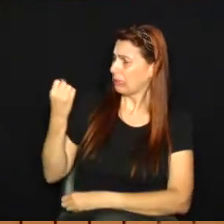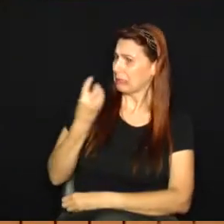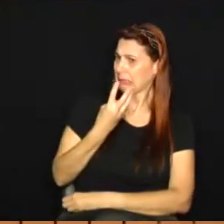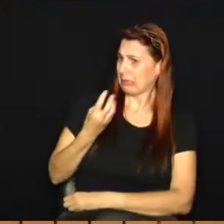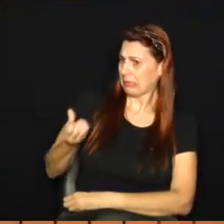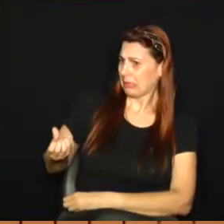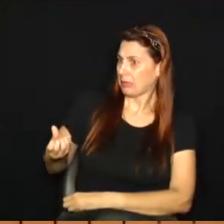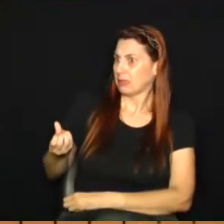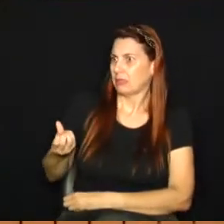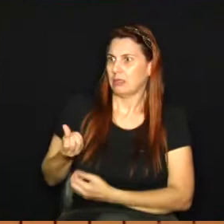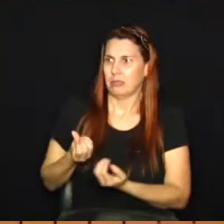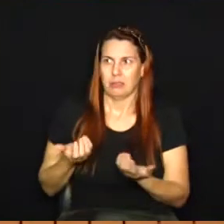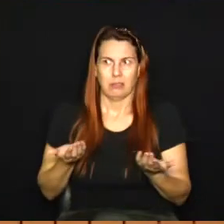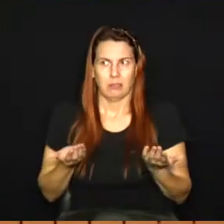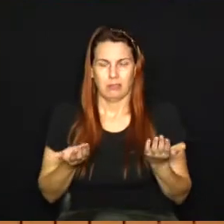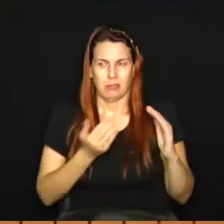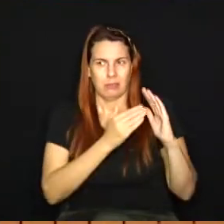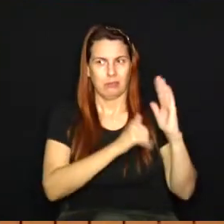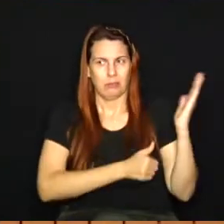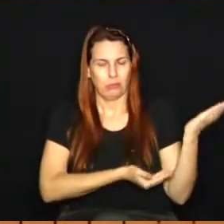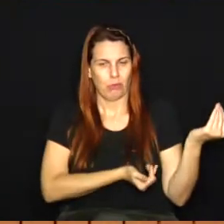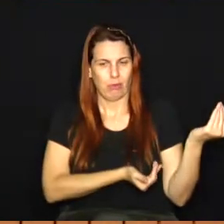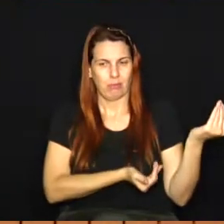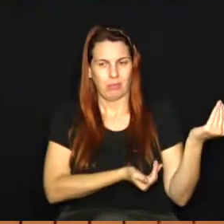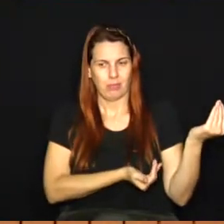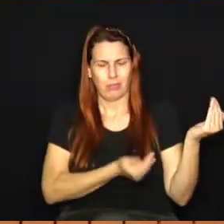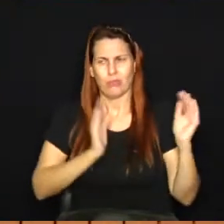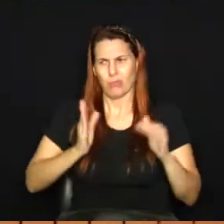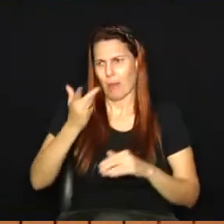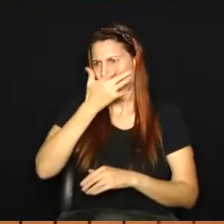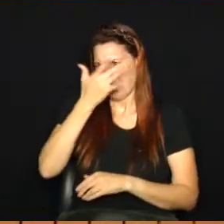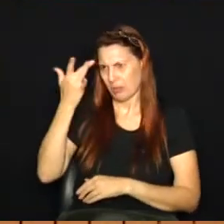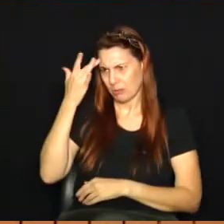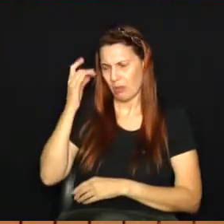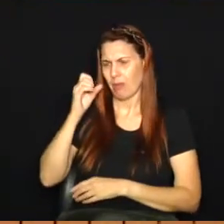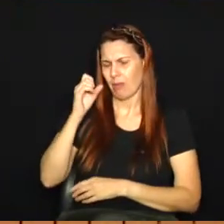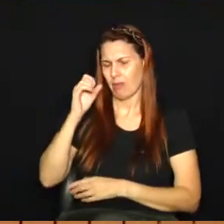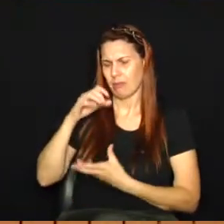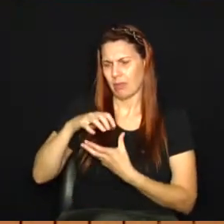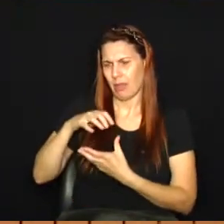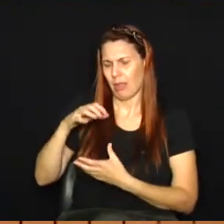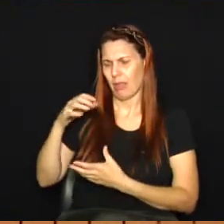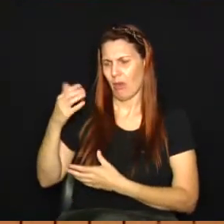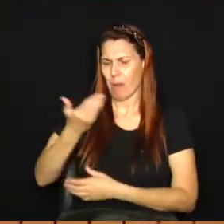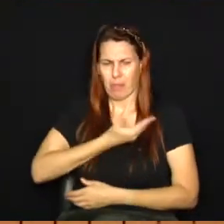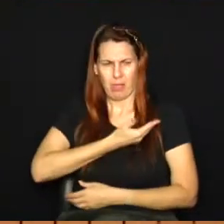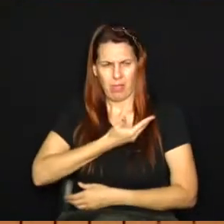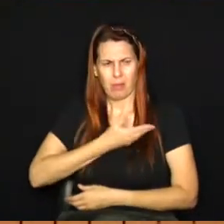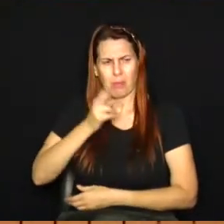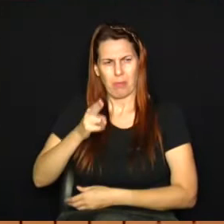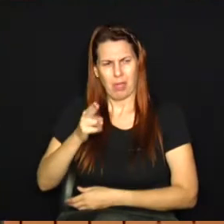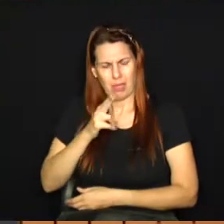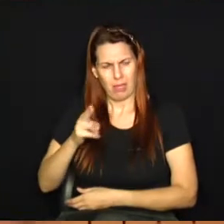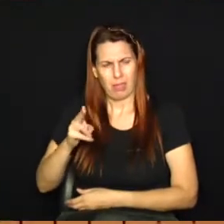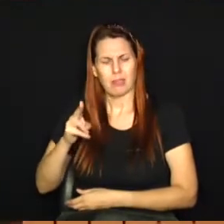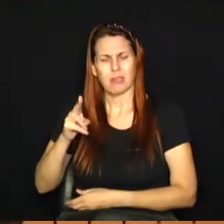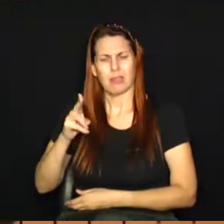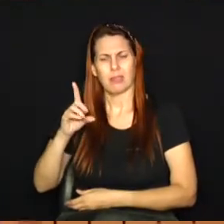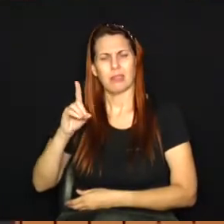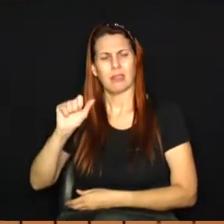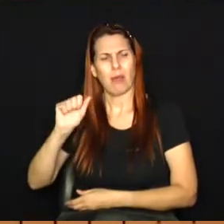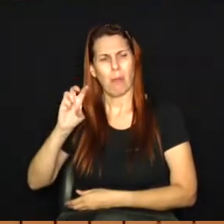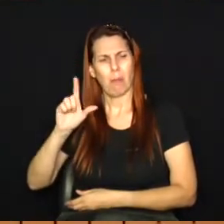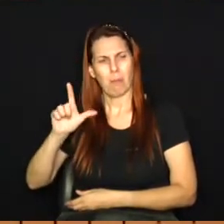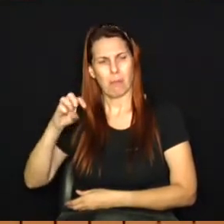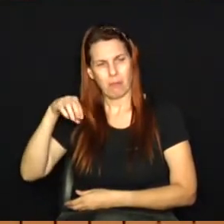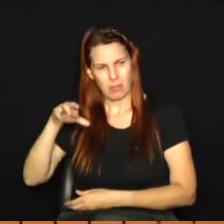Não era como os outros, que tinham menos. Embora tinha gente ali também. Tinha mais 2 colegas, o padre Dalmir e o padre Walter, que nós tínhamos a mesma